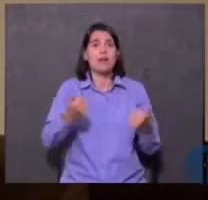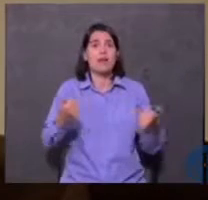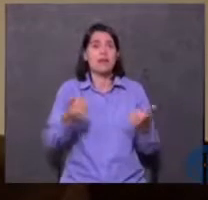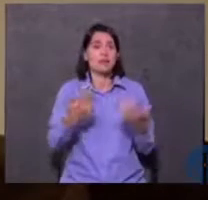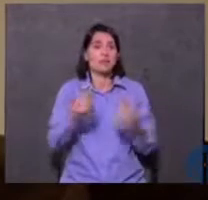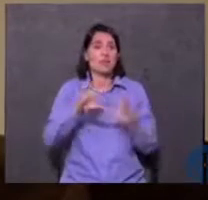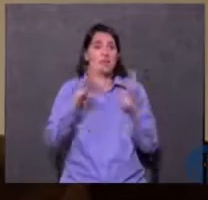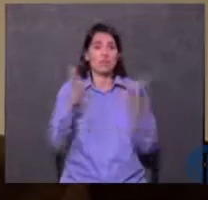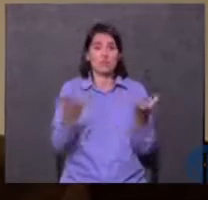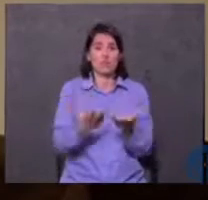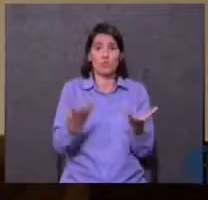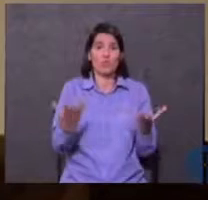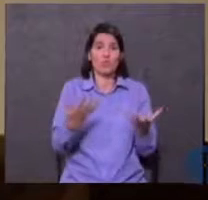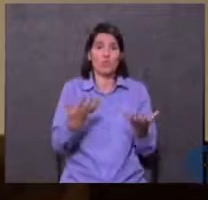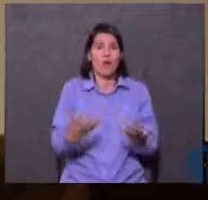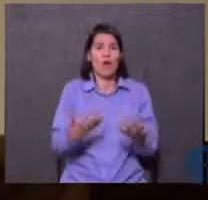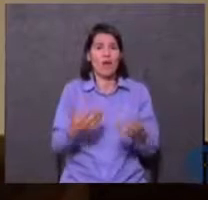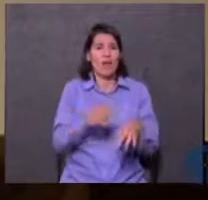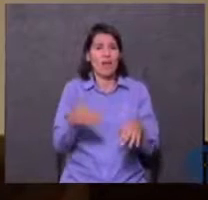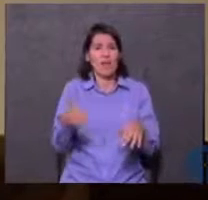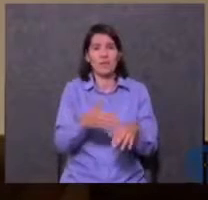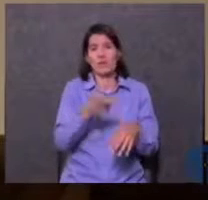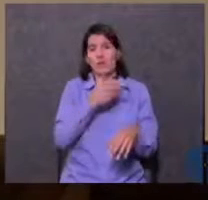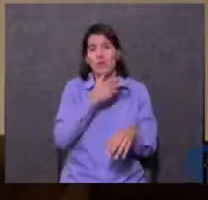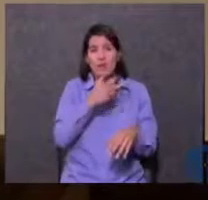nesta época de tal cruel pandemia.